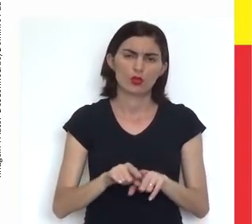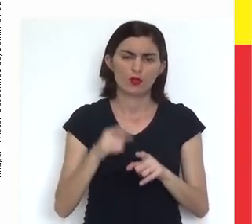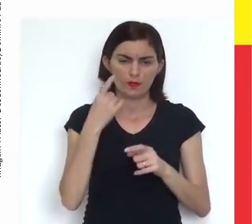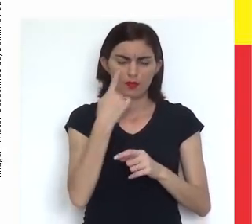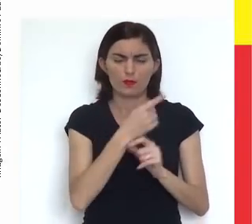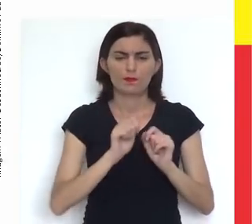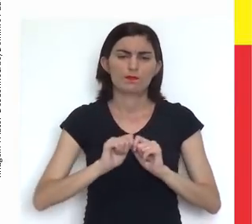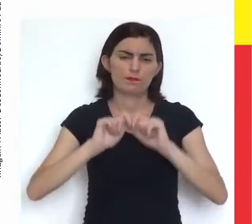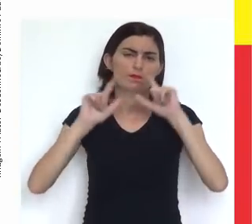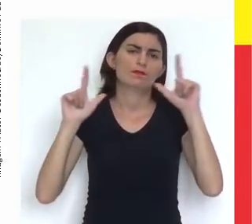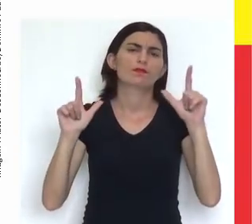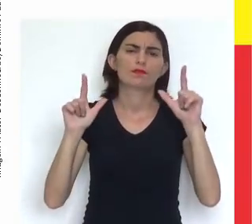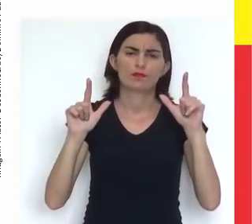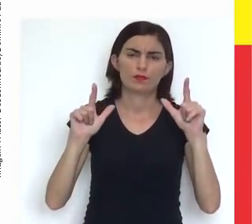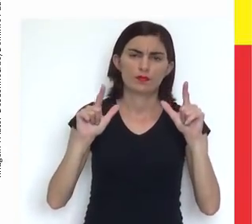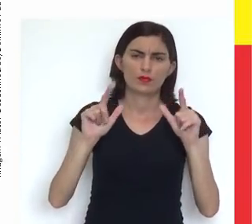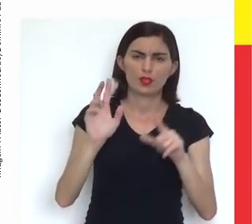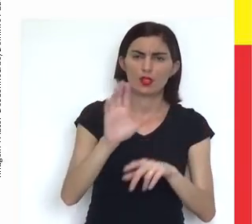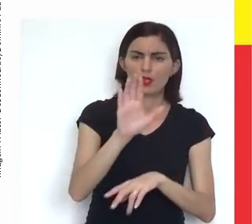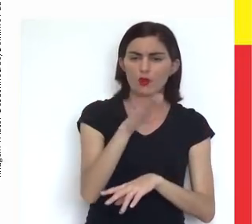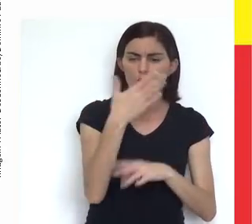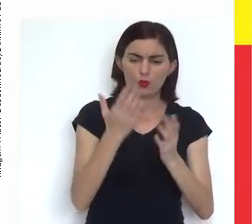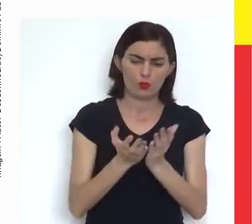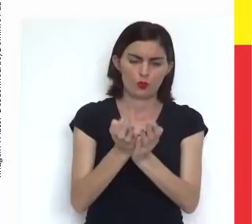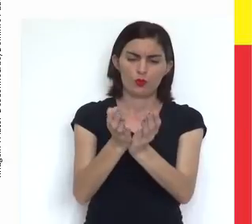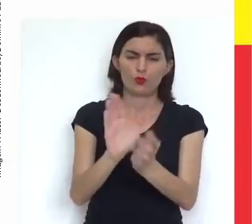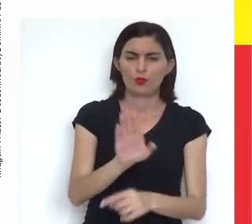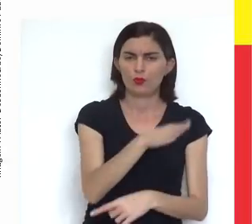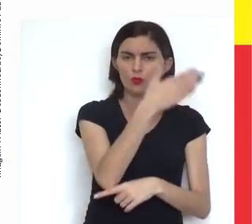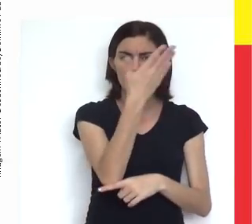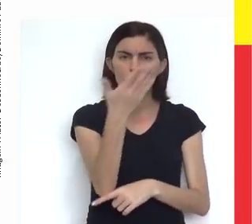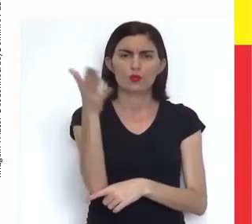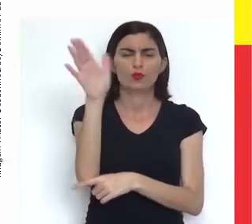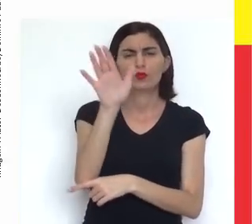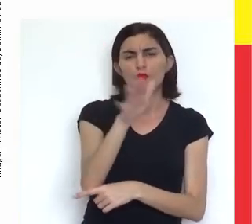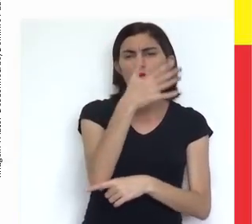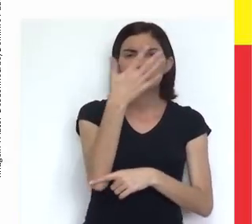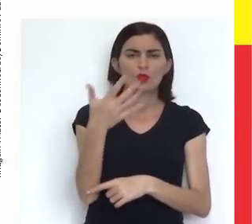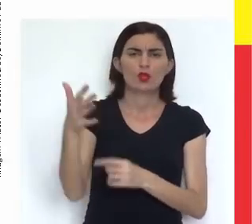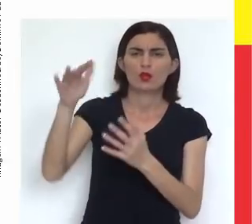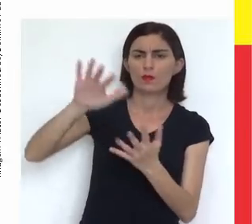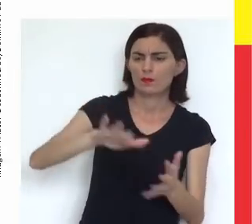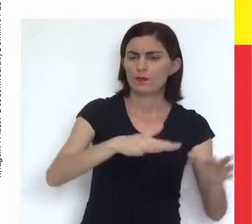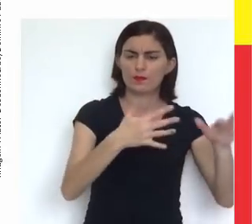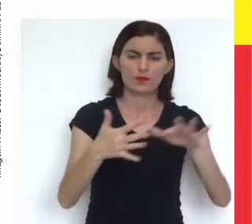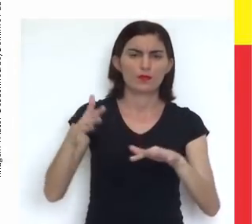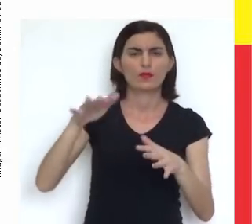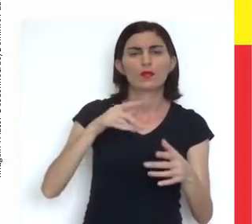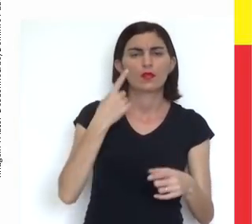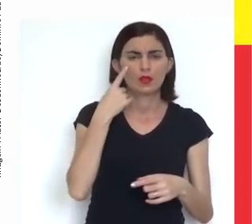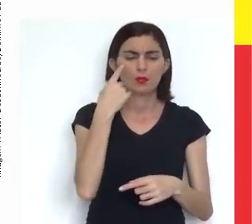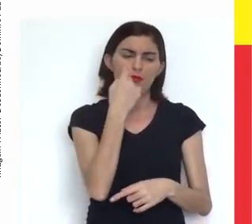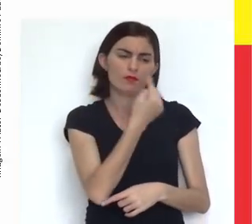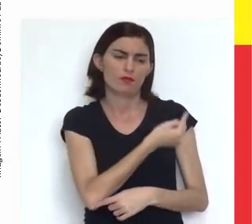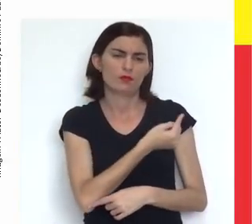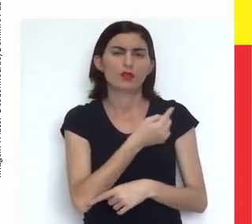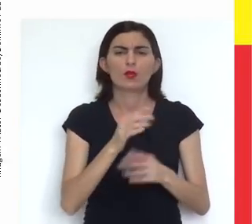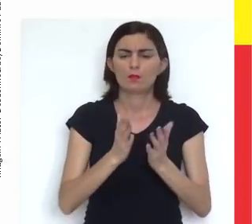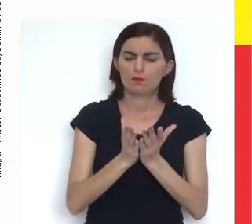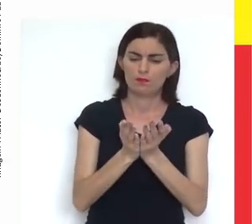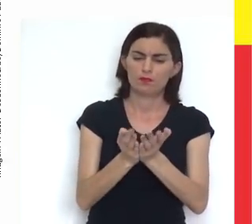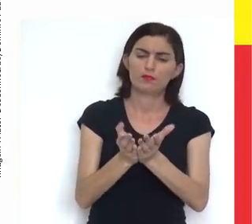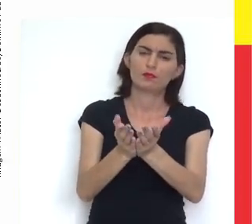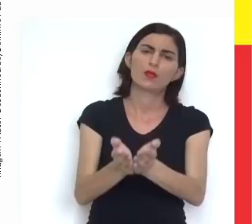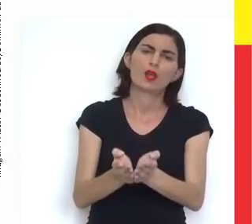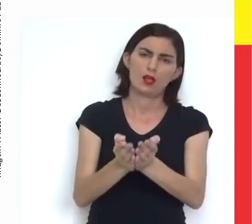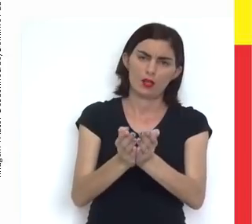No lado da imagem você vê a caravela utilizando a força do vento junto com algumas correntes marinhas. E a gente vai ver ao lado um